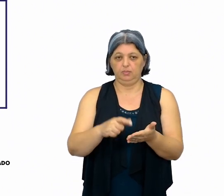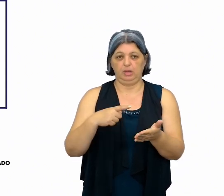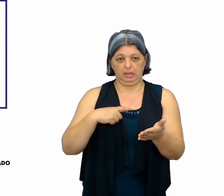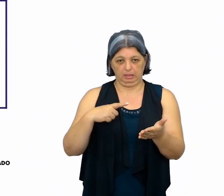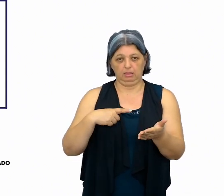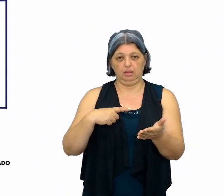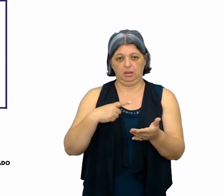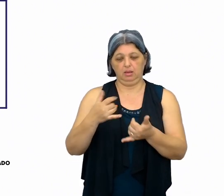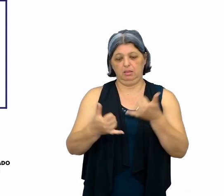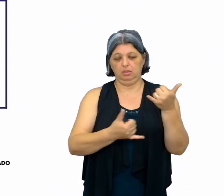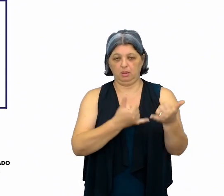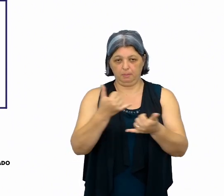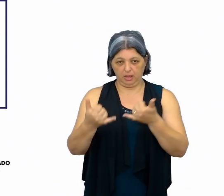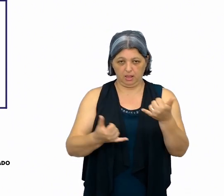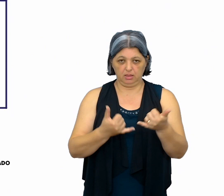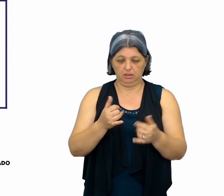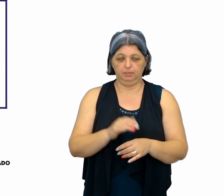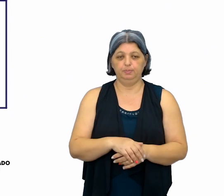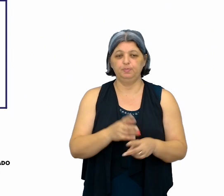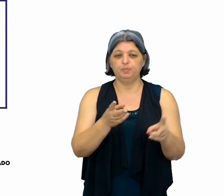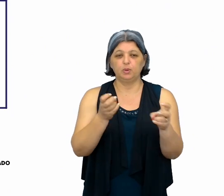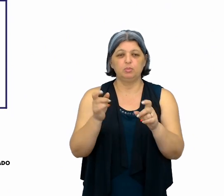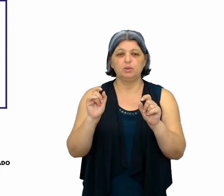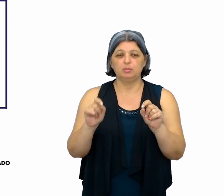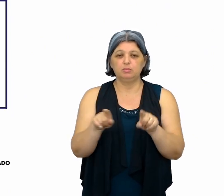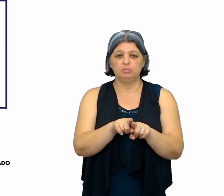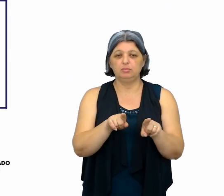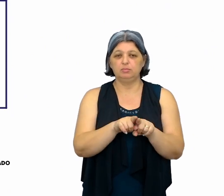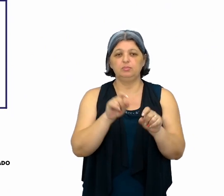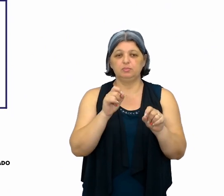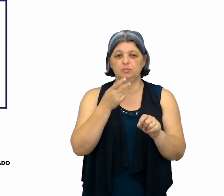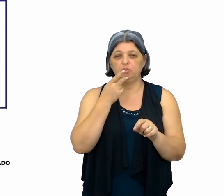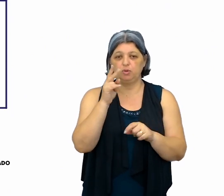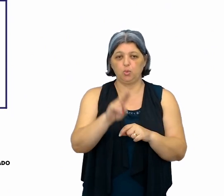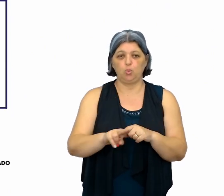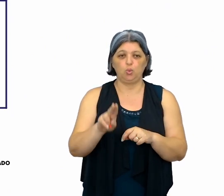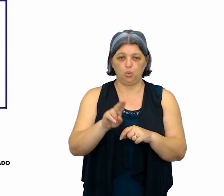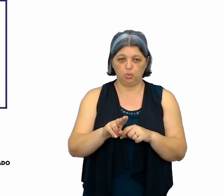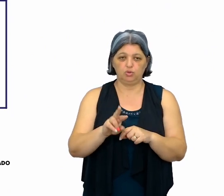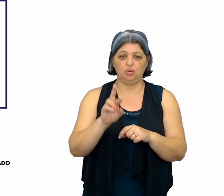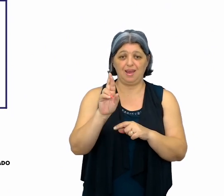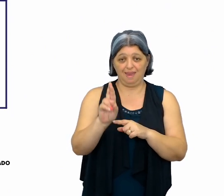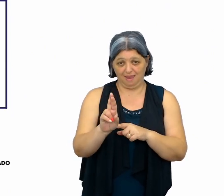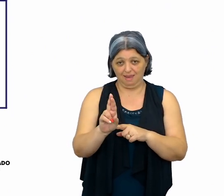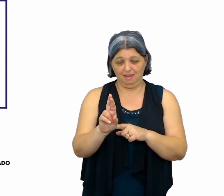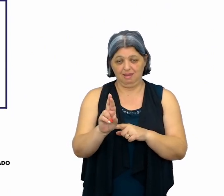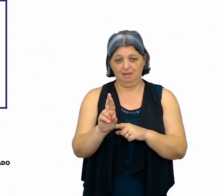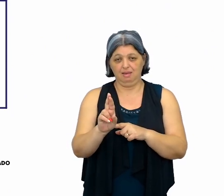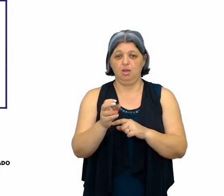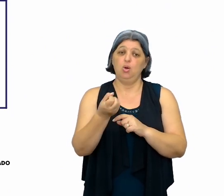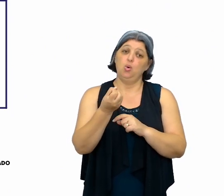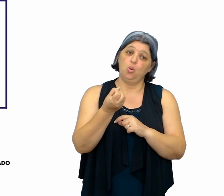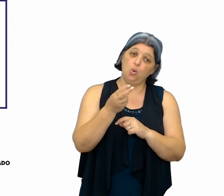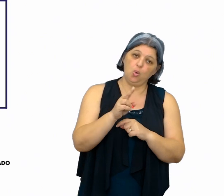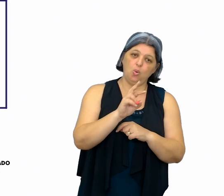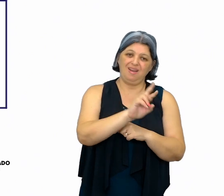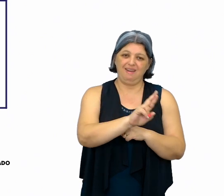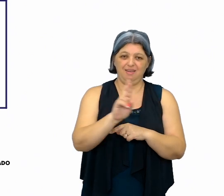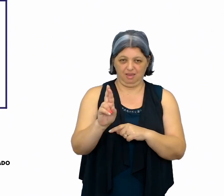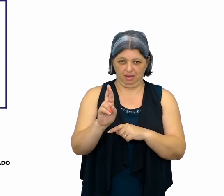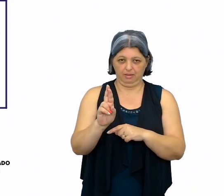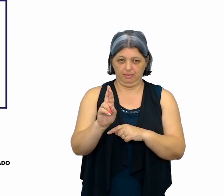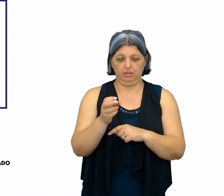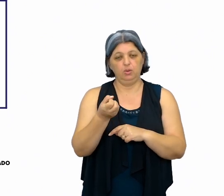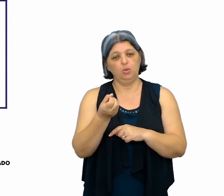jogo. E aí, observem que nós vamos falar do uso do R ou do RR, do uso